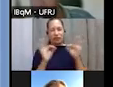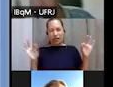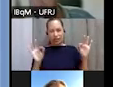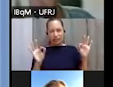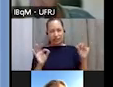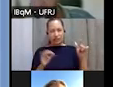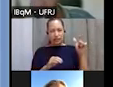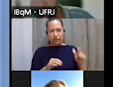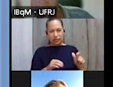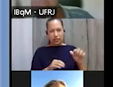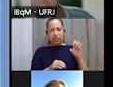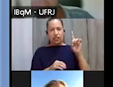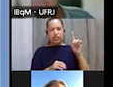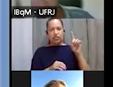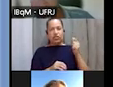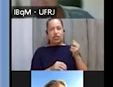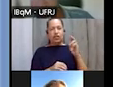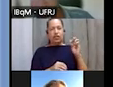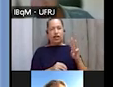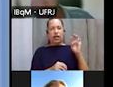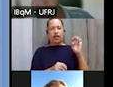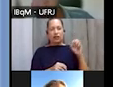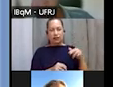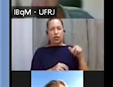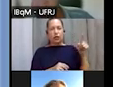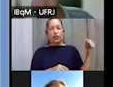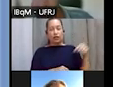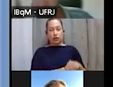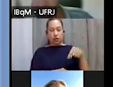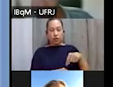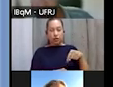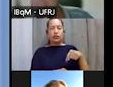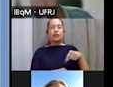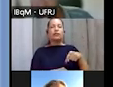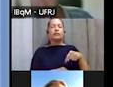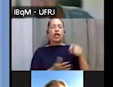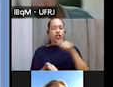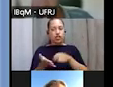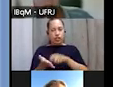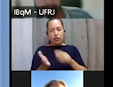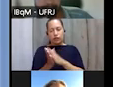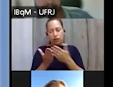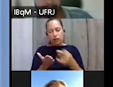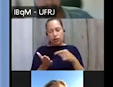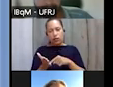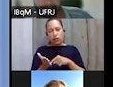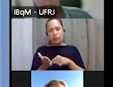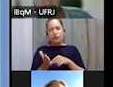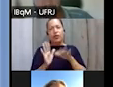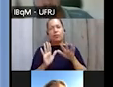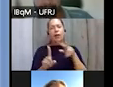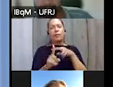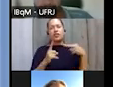lido. E o Darwin, quando esteve aqui, né, ele escreveu no diário dele: mas a perspectiva de ver